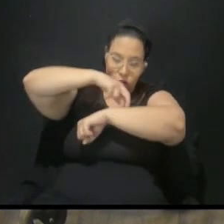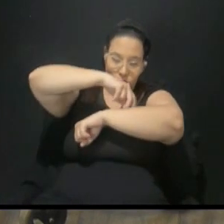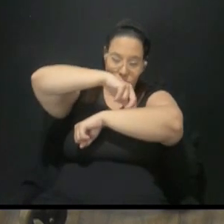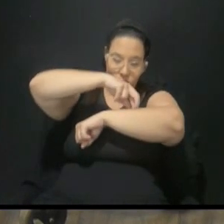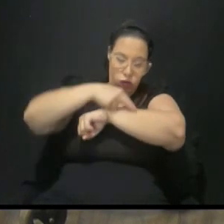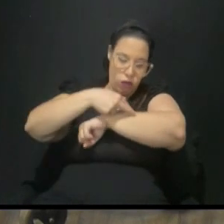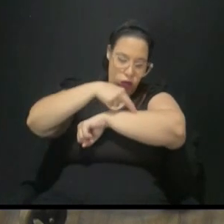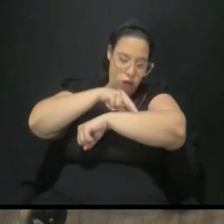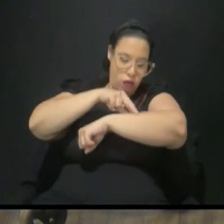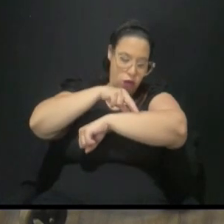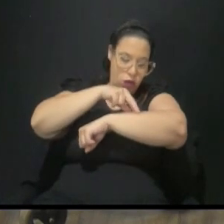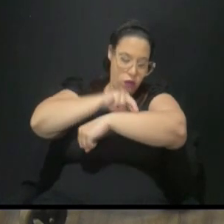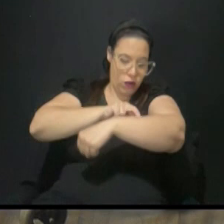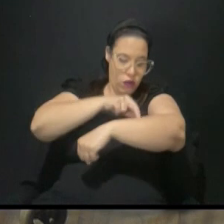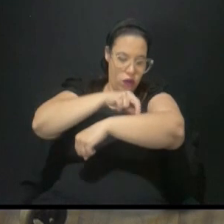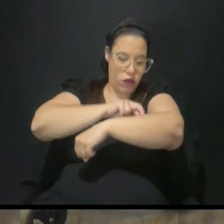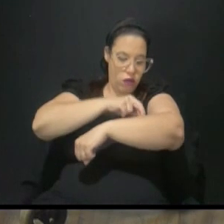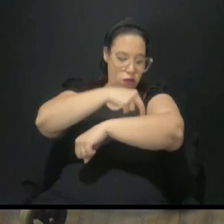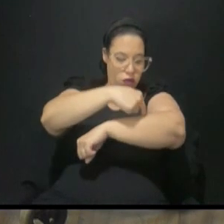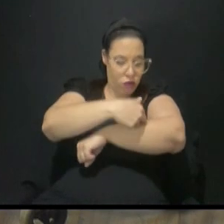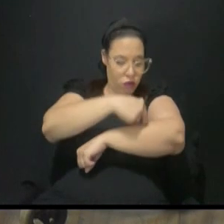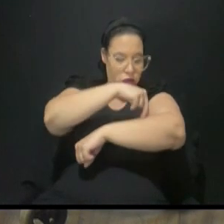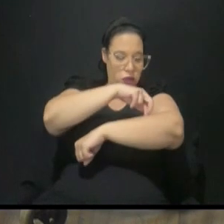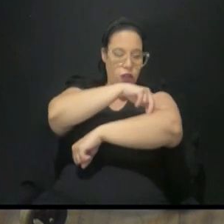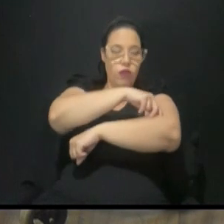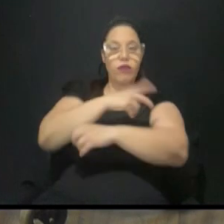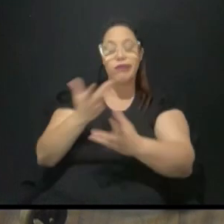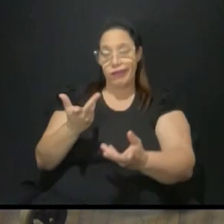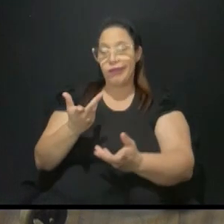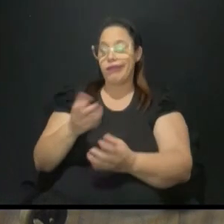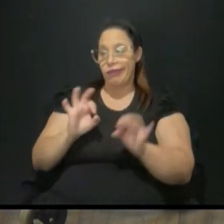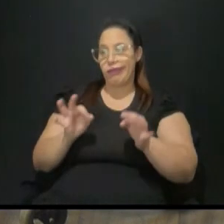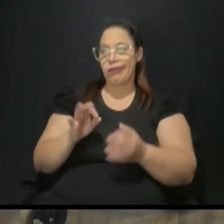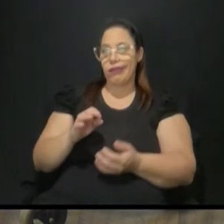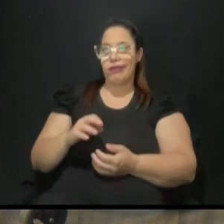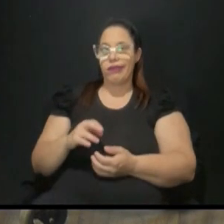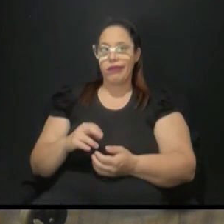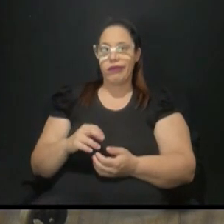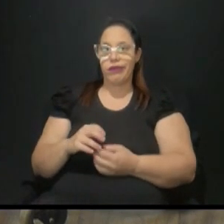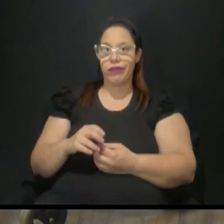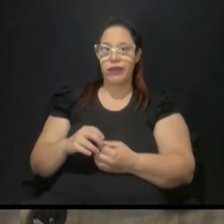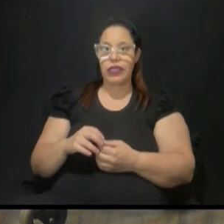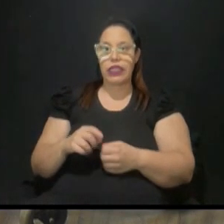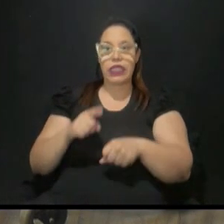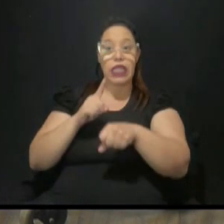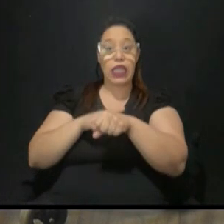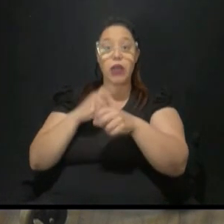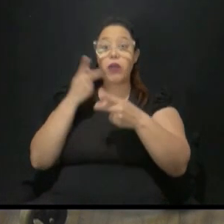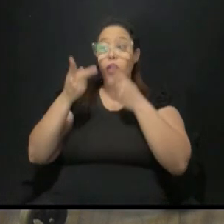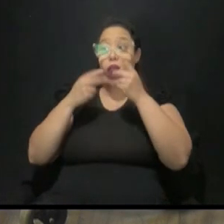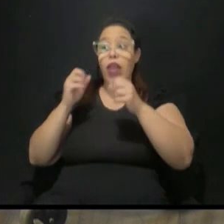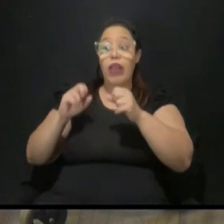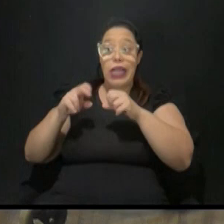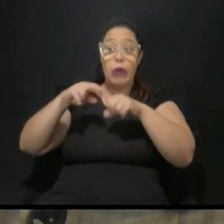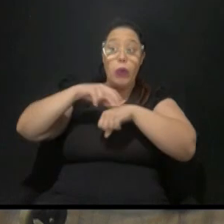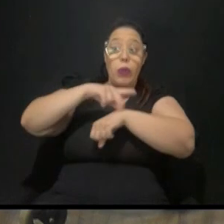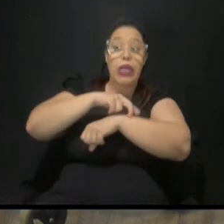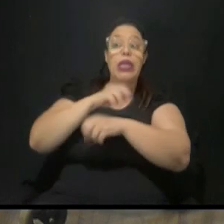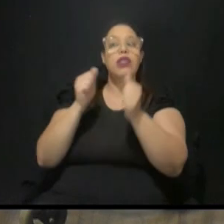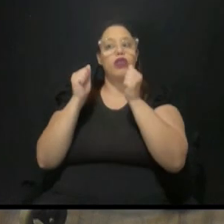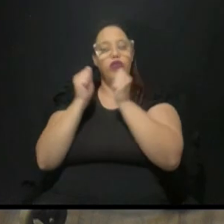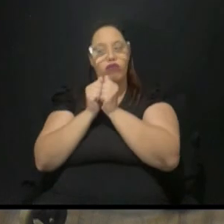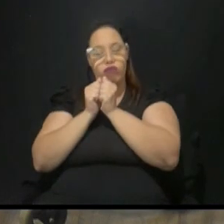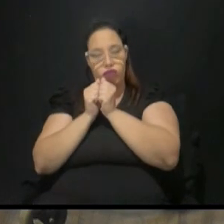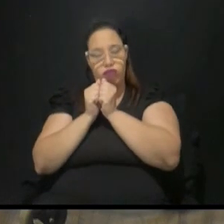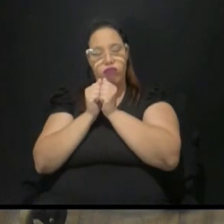outra competidora, se ela está colocação, enfim. Ele tem o tempo todo que falar e correr junto com ela, por isso que ele precisa ter uma performance